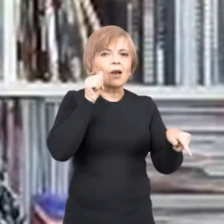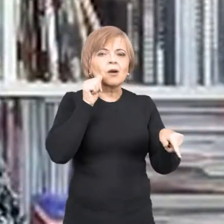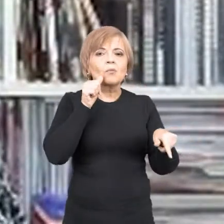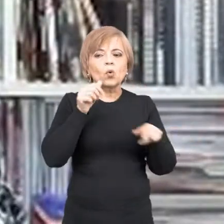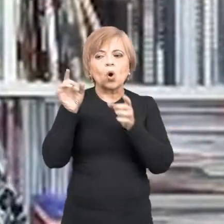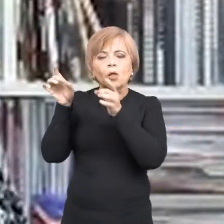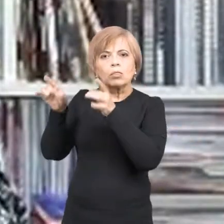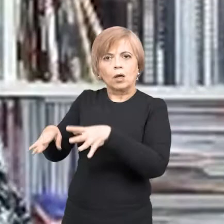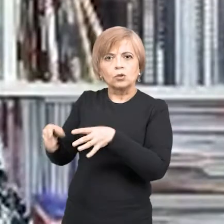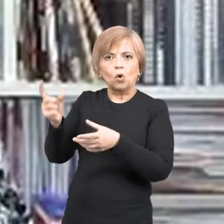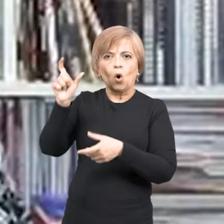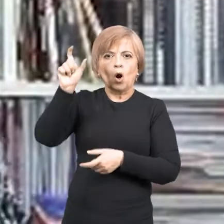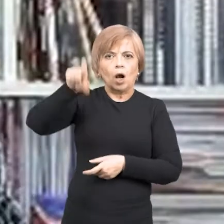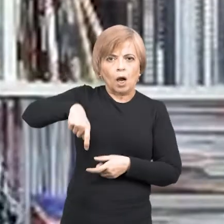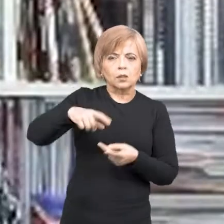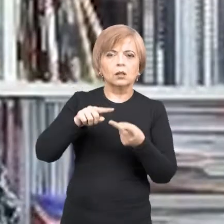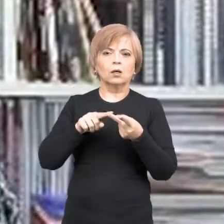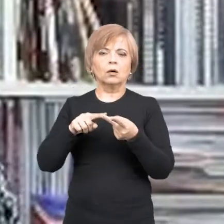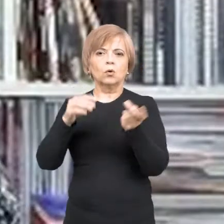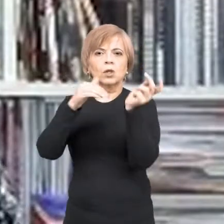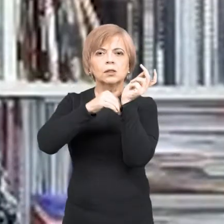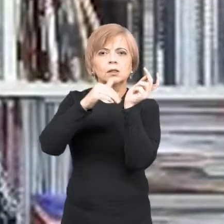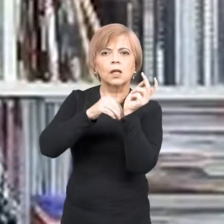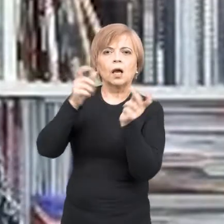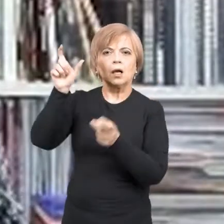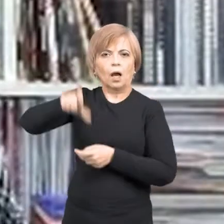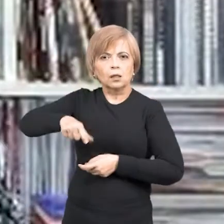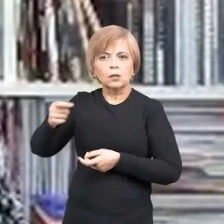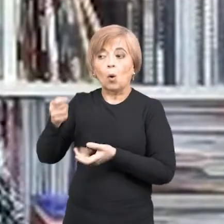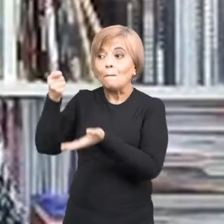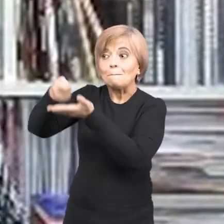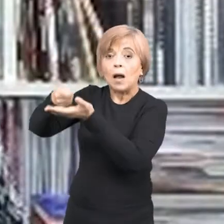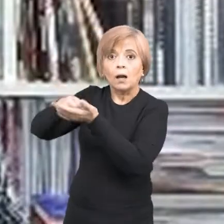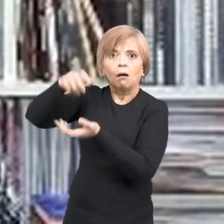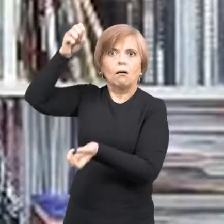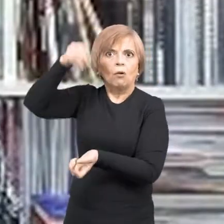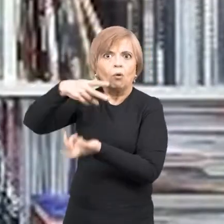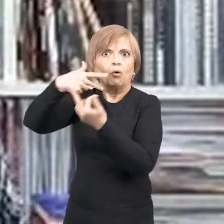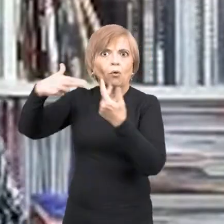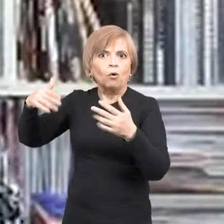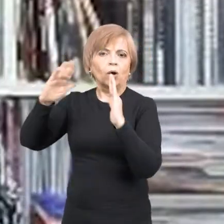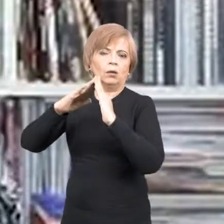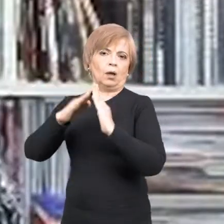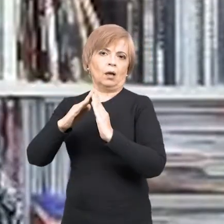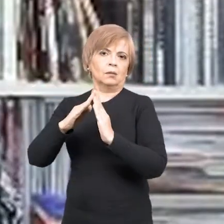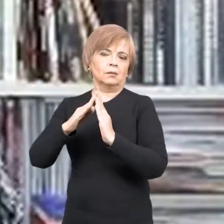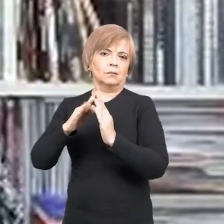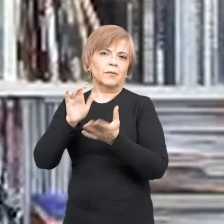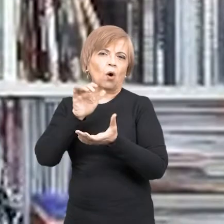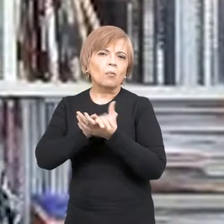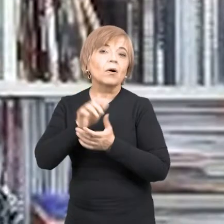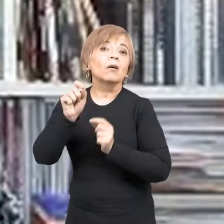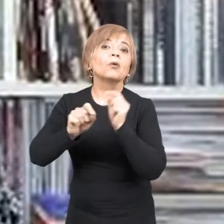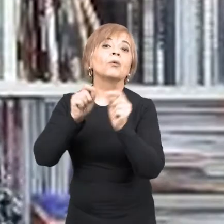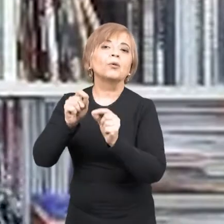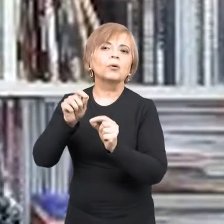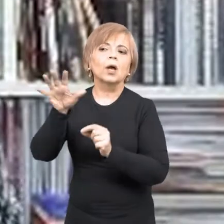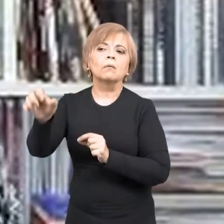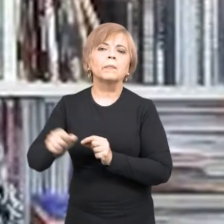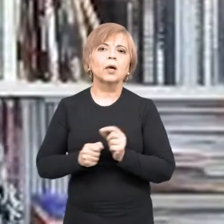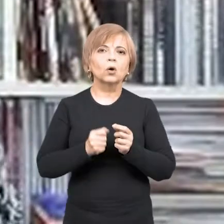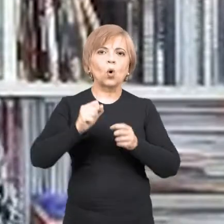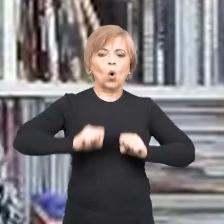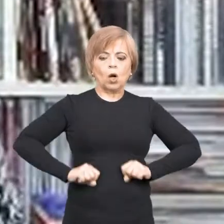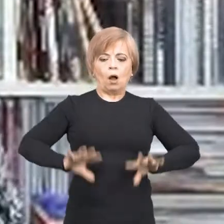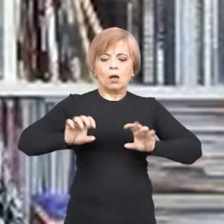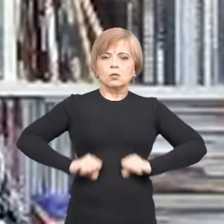ela deixou o cartão, as senhas, para que o seu companheiro pagasse as contas de casa. E o que ele fez? Ele gastou todo o dinheiro que